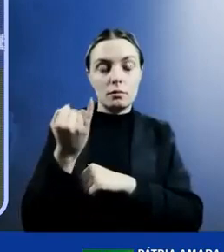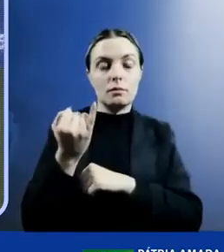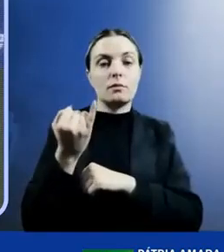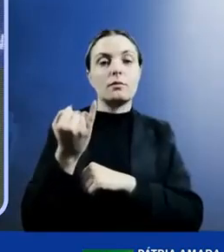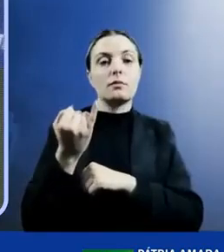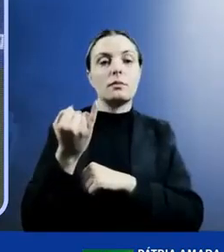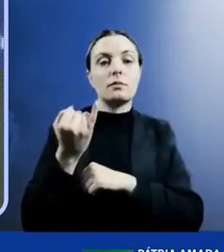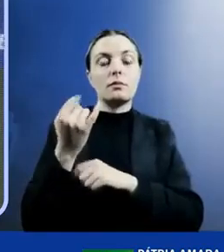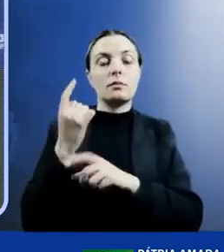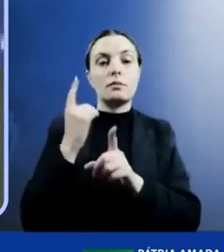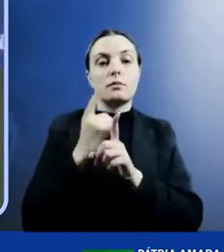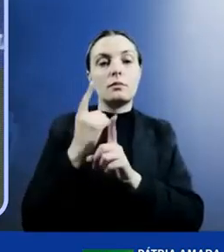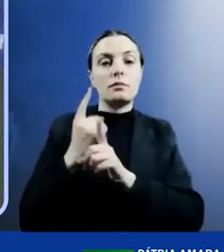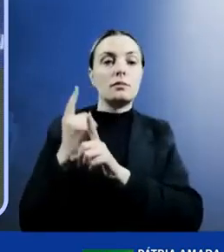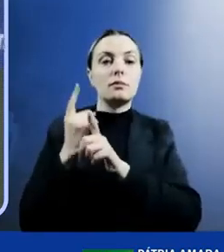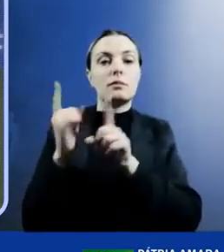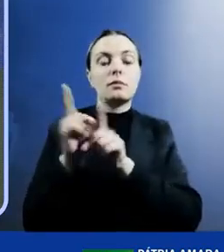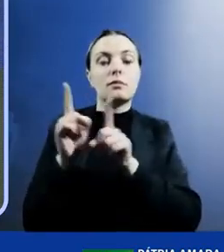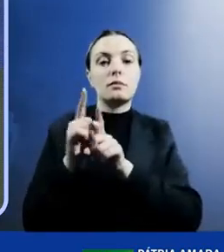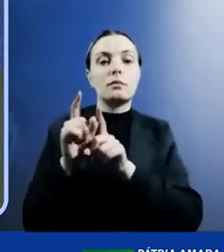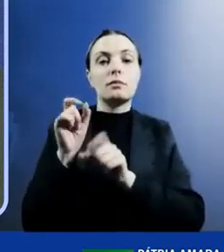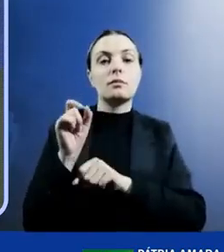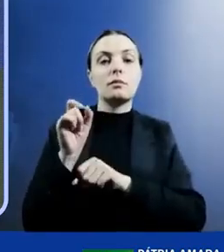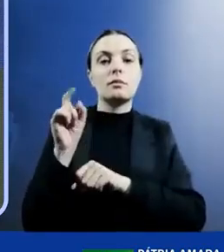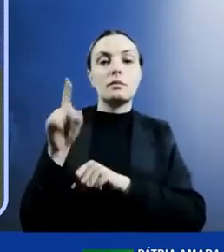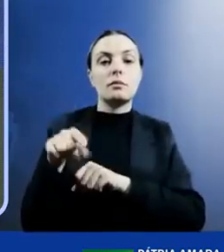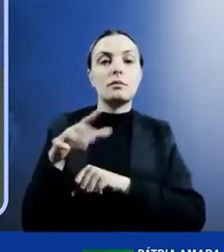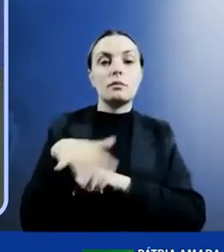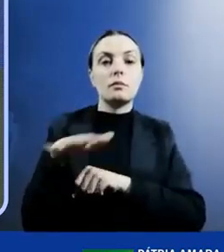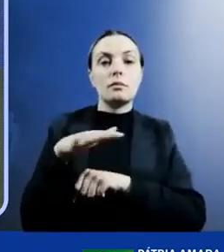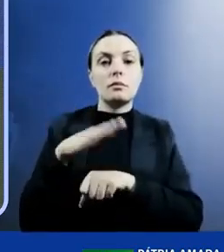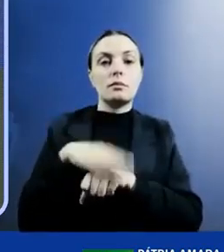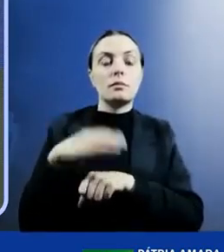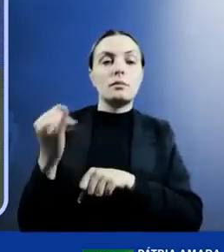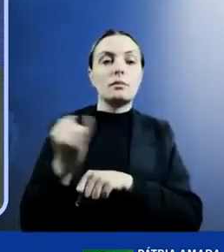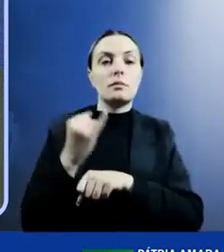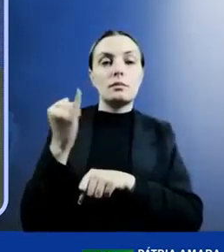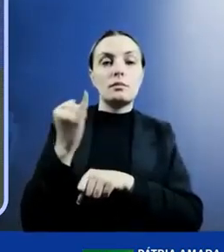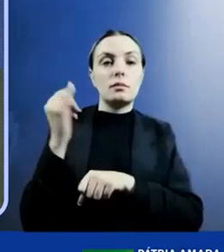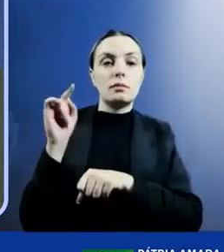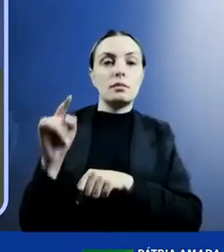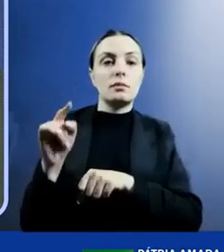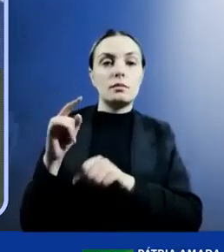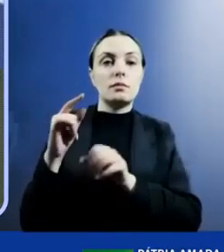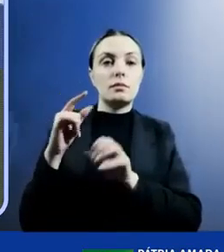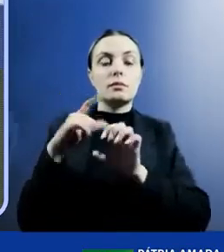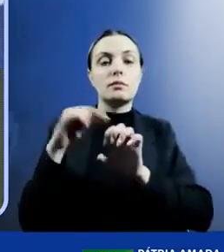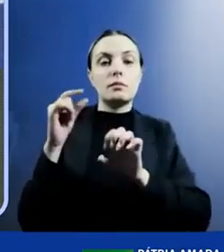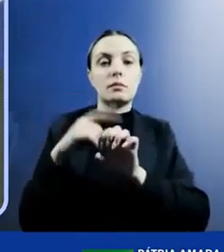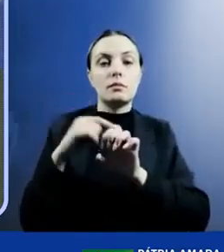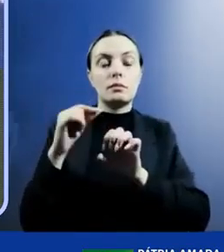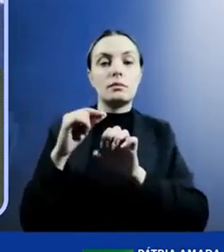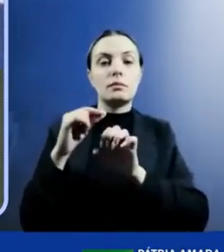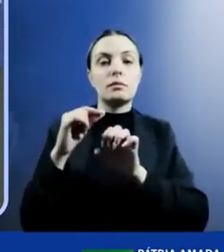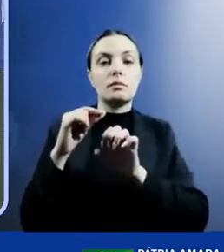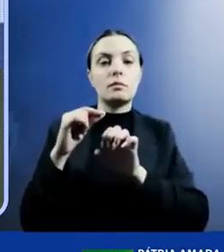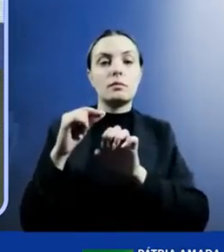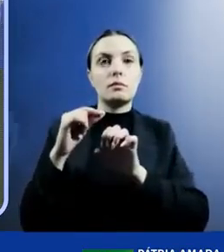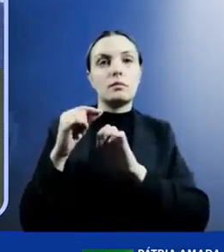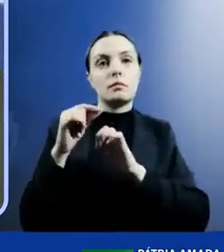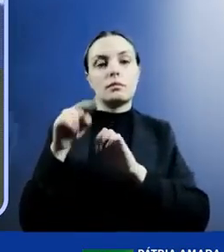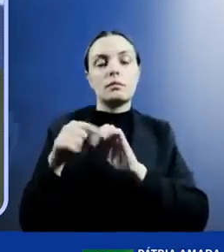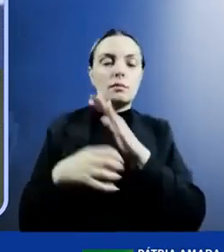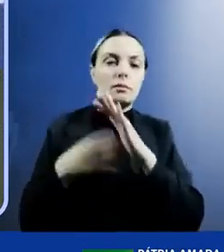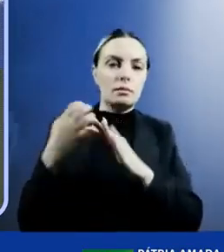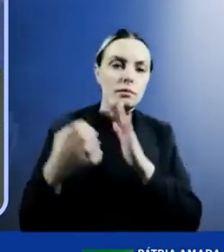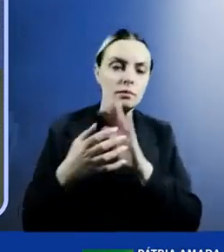localizando também aquilo que são as áreas mais propícias para esses empreendimentos. Nós também temos avançado